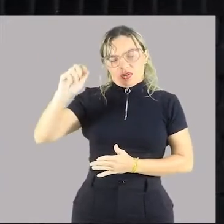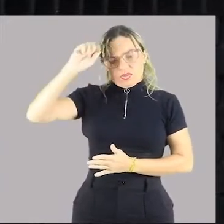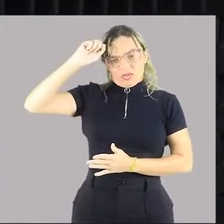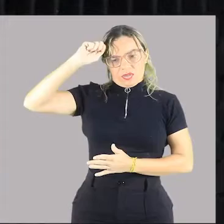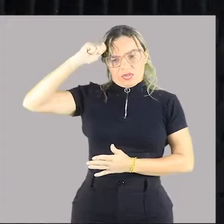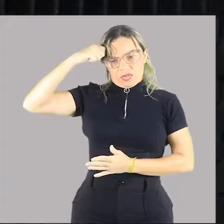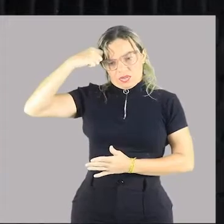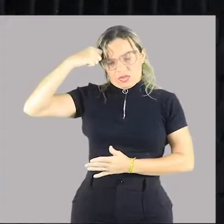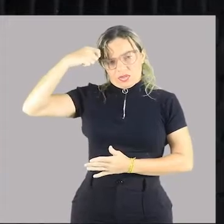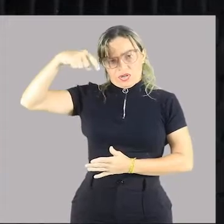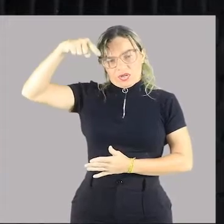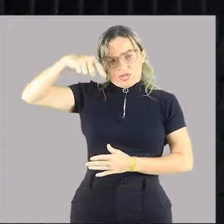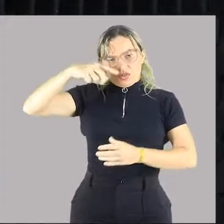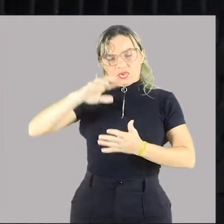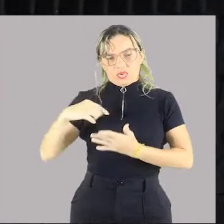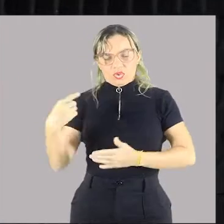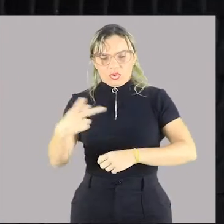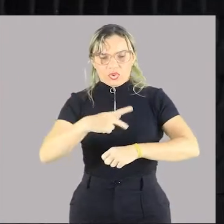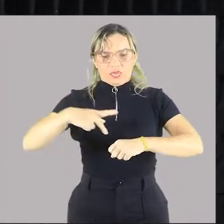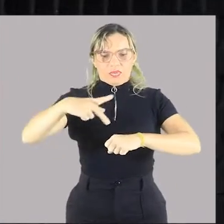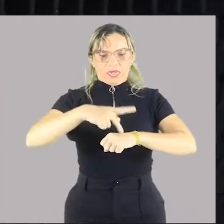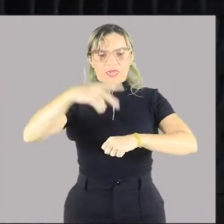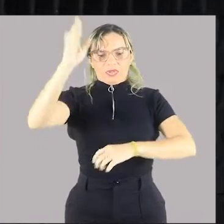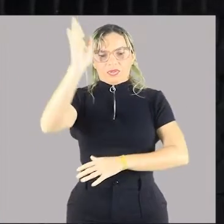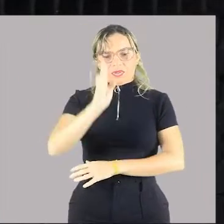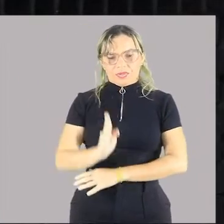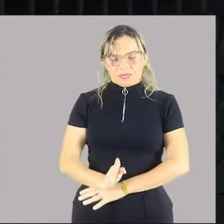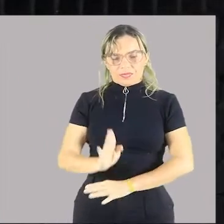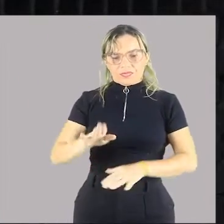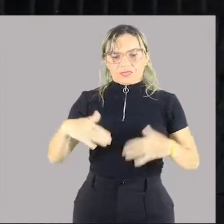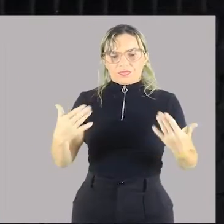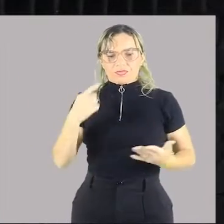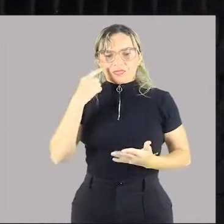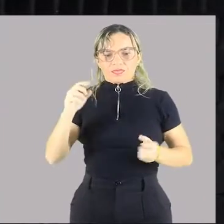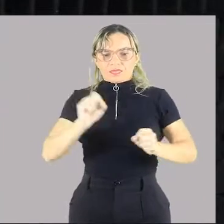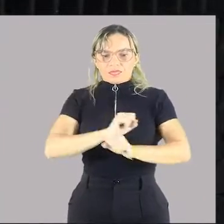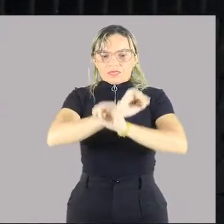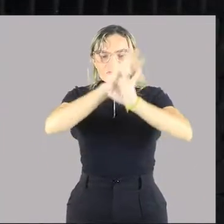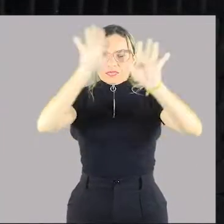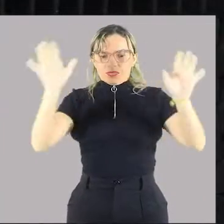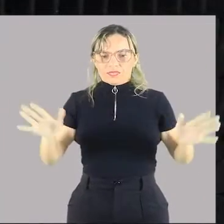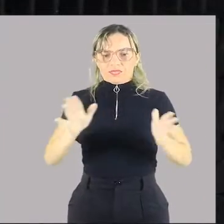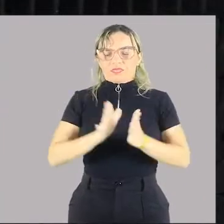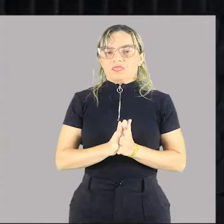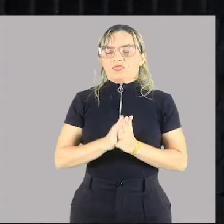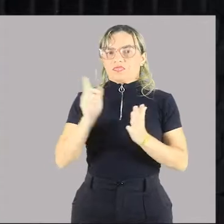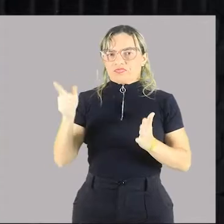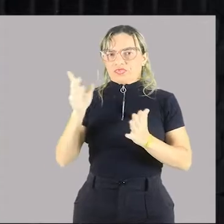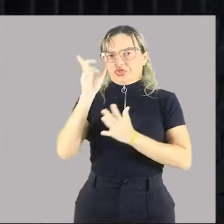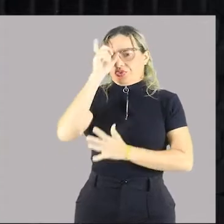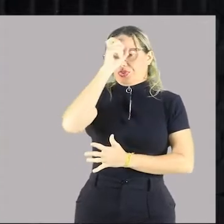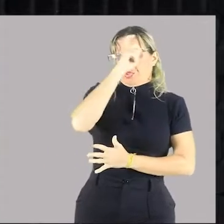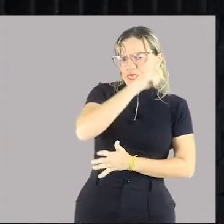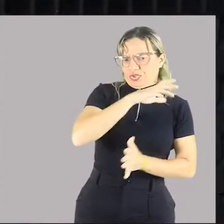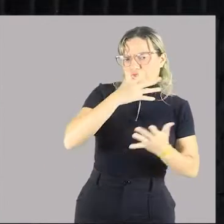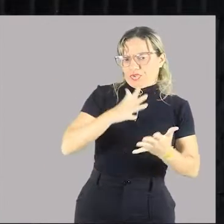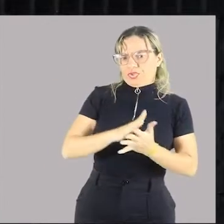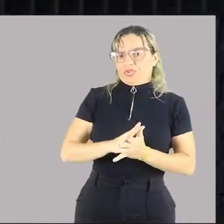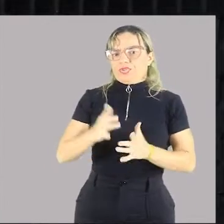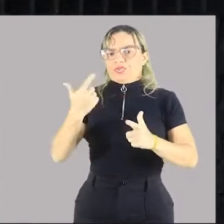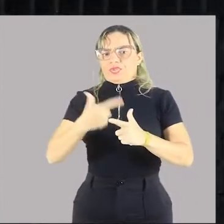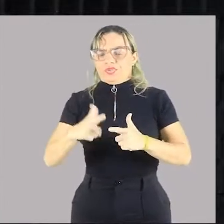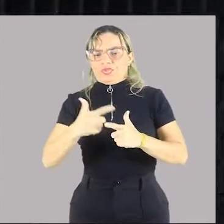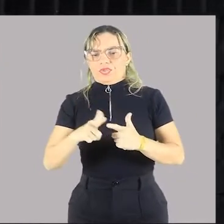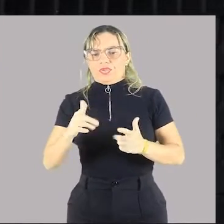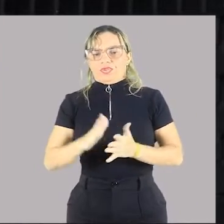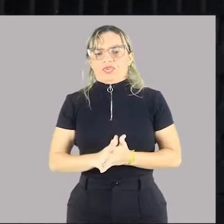negros no Brasil. É evidente que nós estamos diante de uma história complexa, porque falar da história